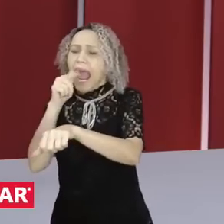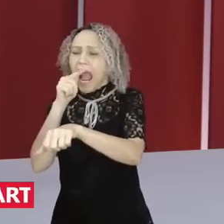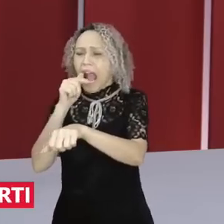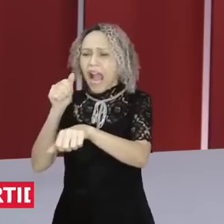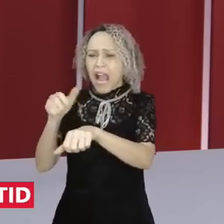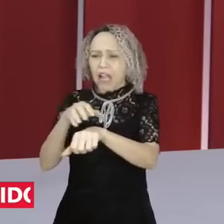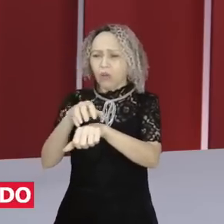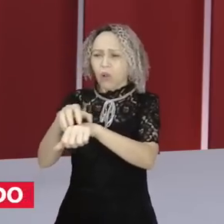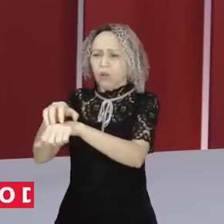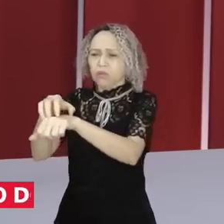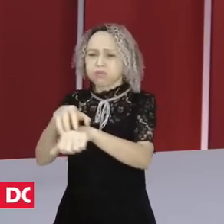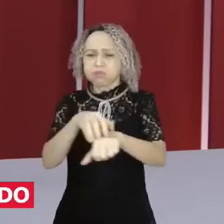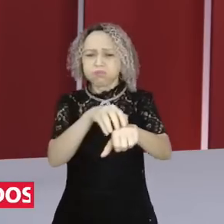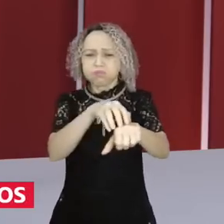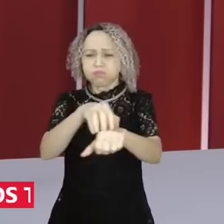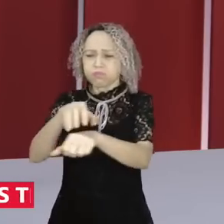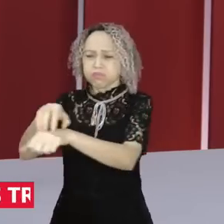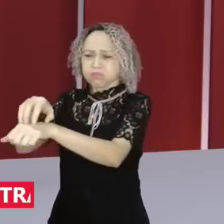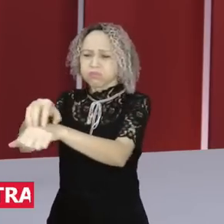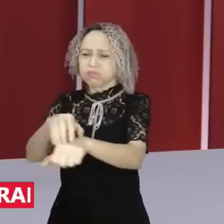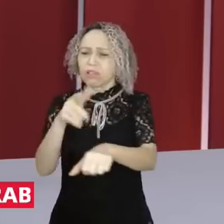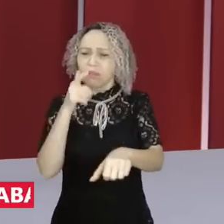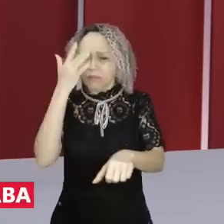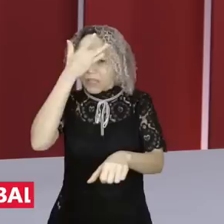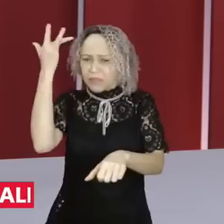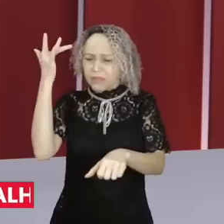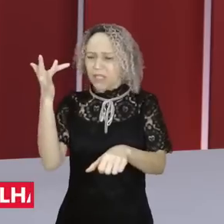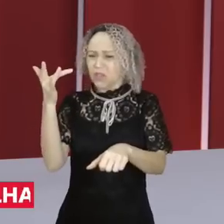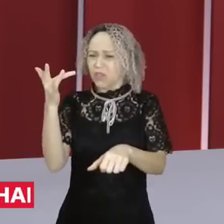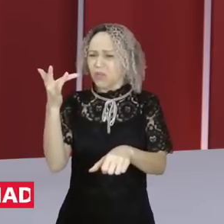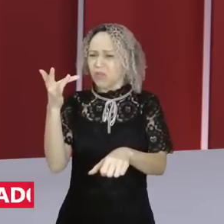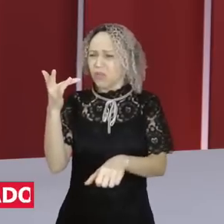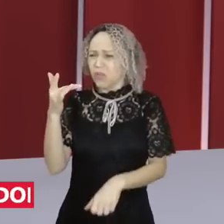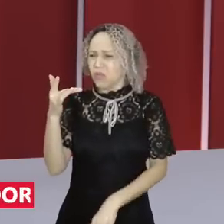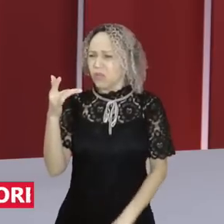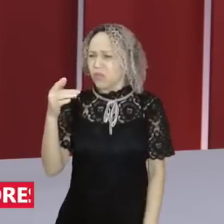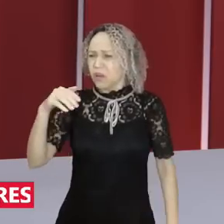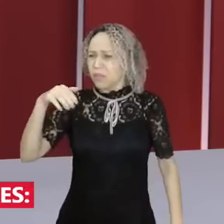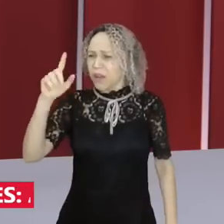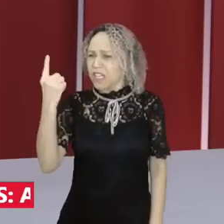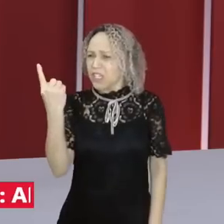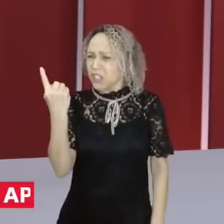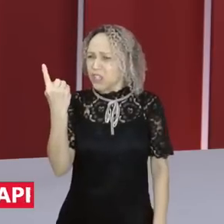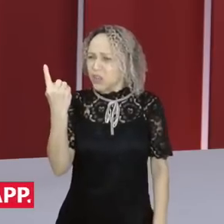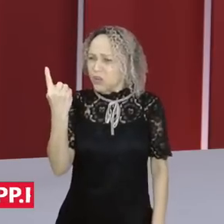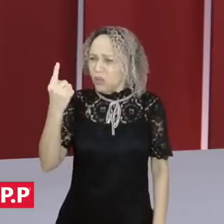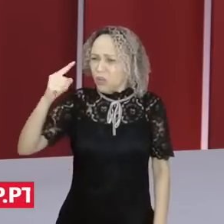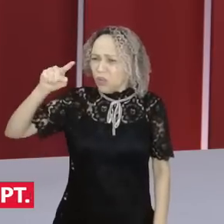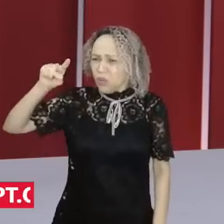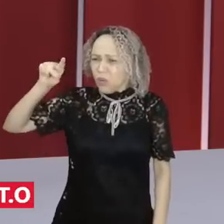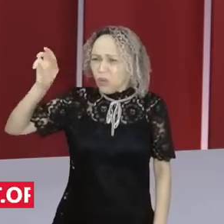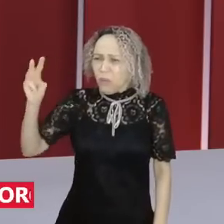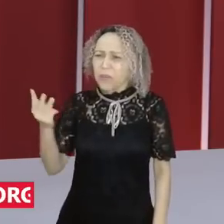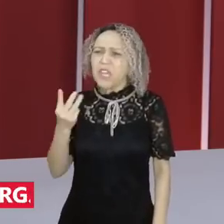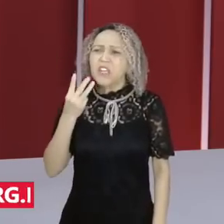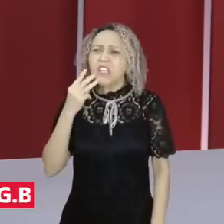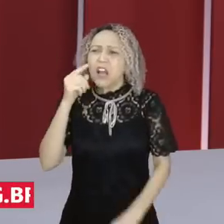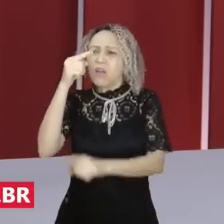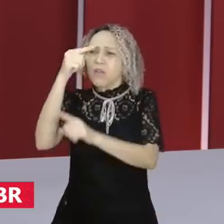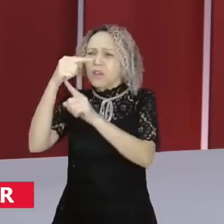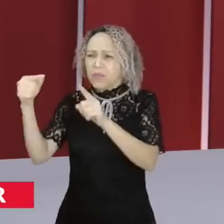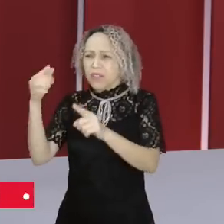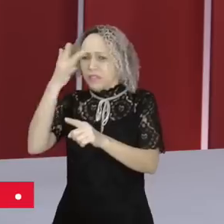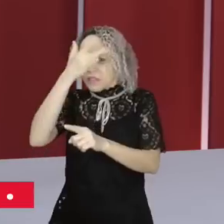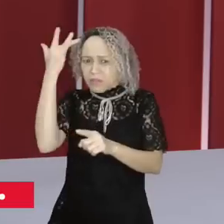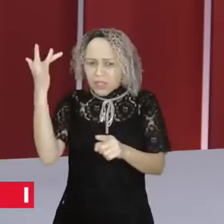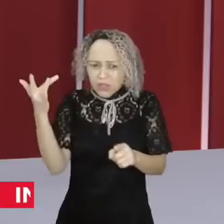mais de 1,5 milhão de pessoas e 461 municípios devem ficar sem água